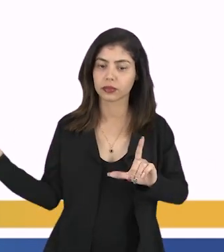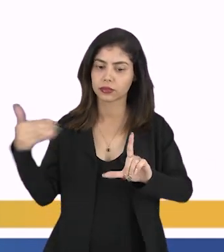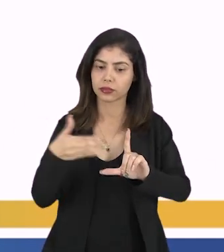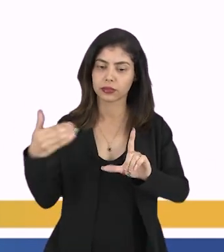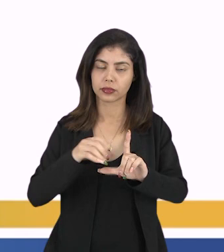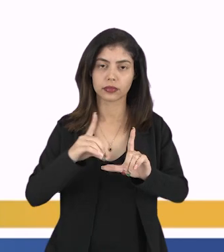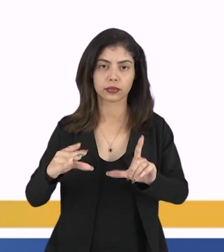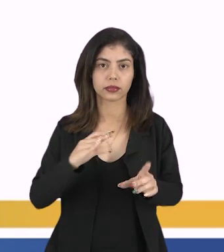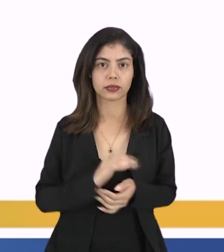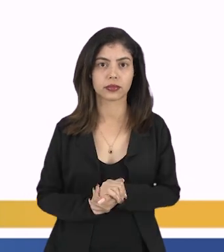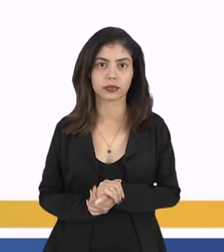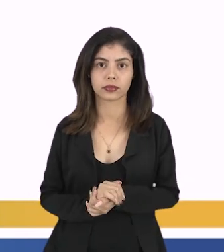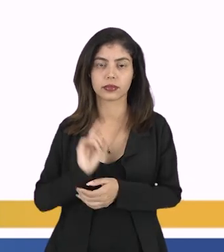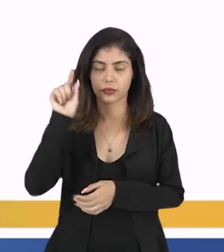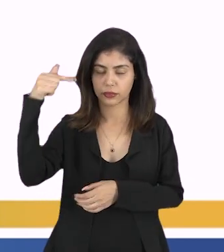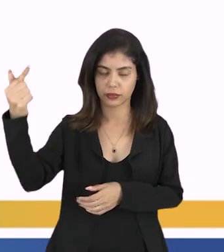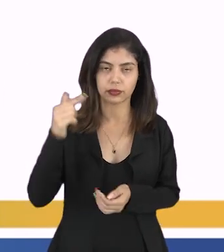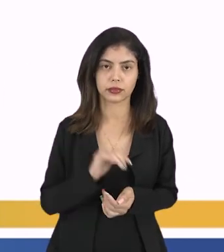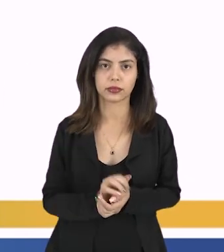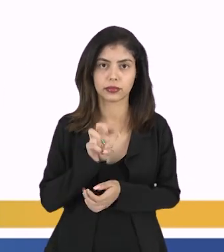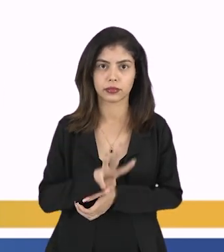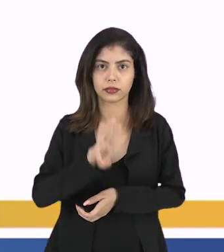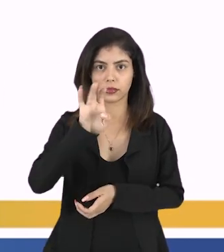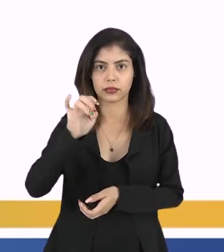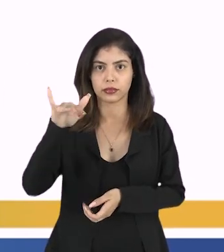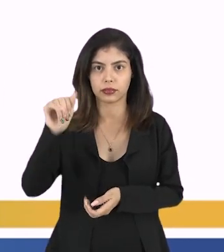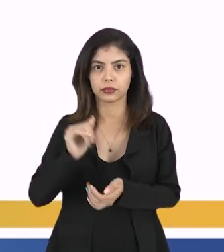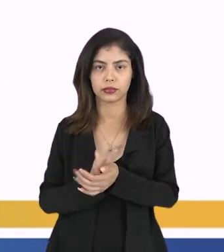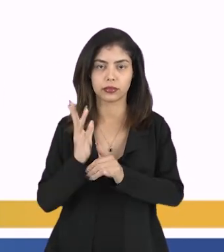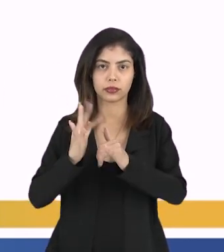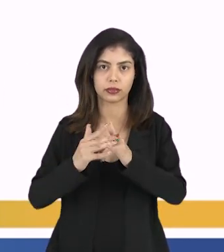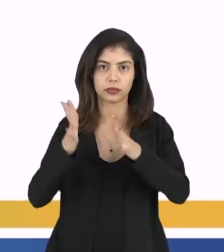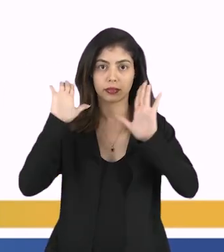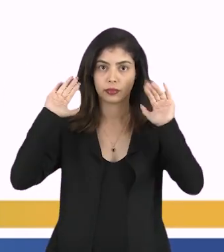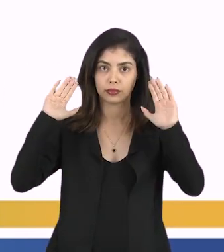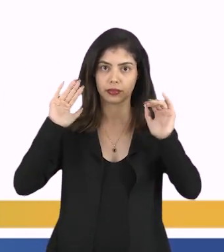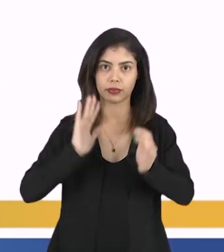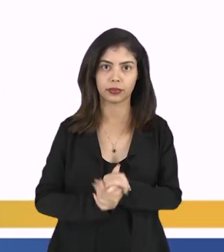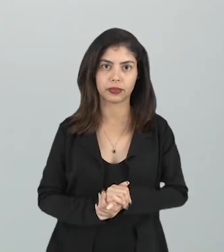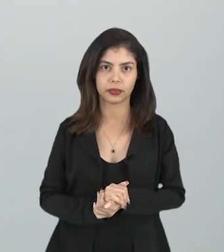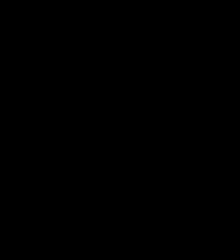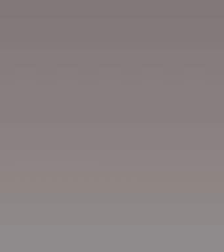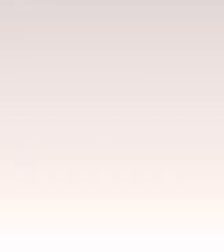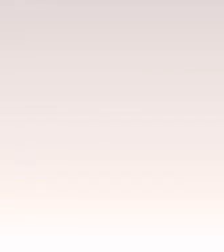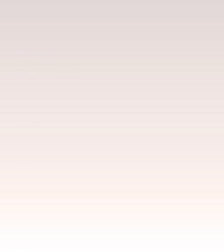acesse a plataforma Eduque, vá lá, webaulas.ead.ce, um grande tchau.